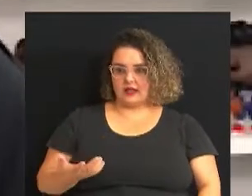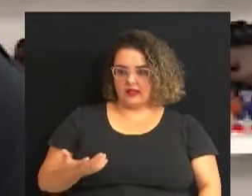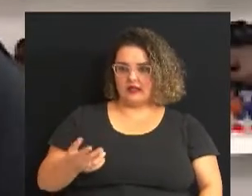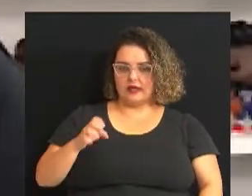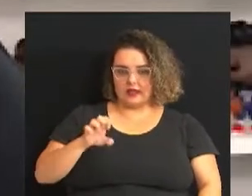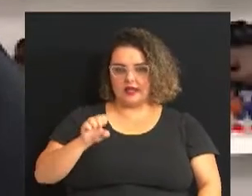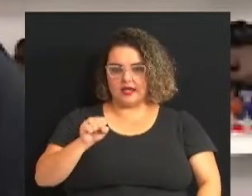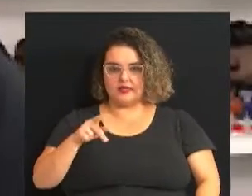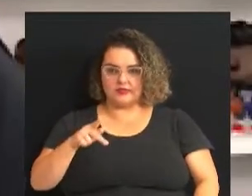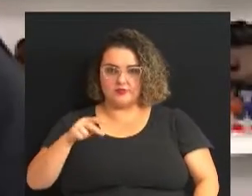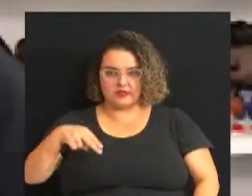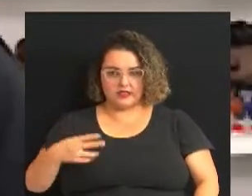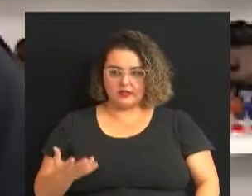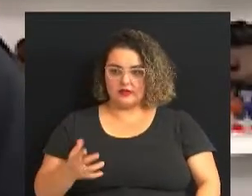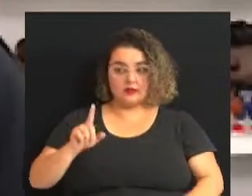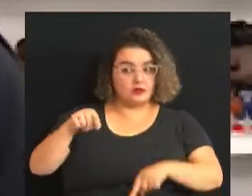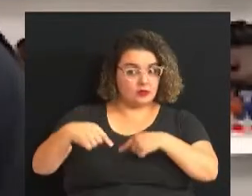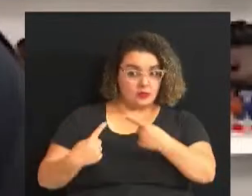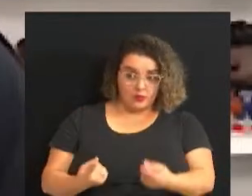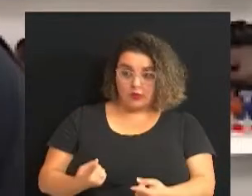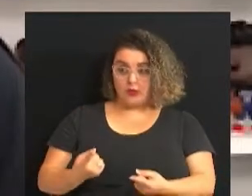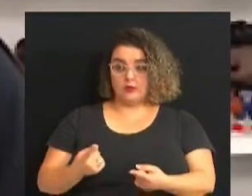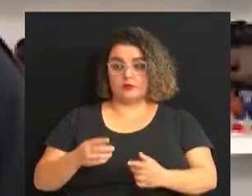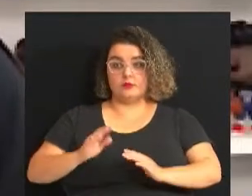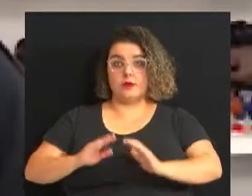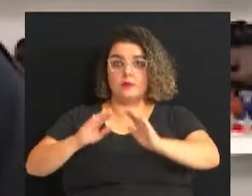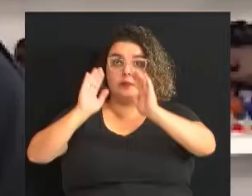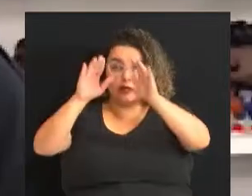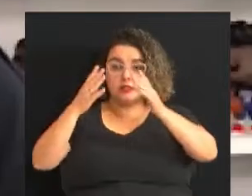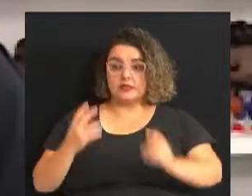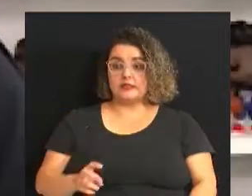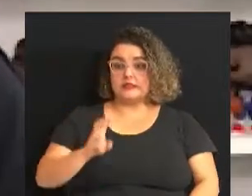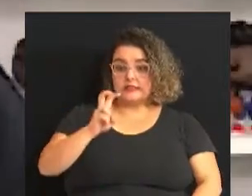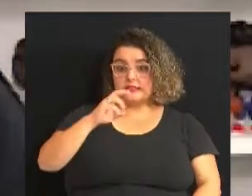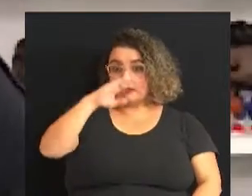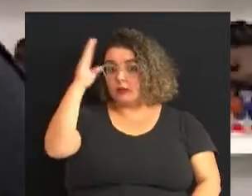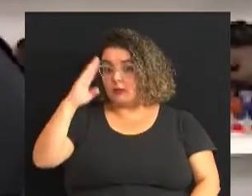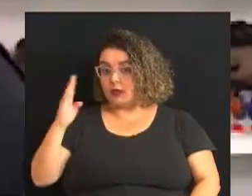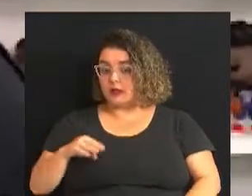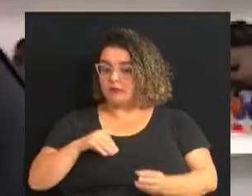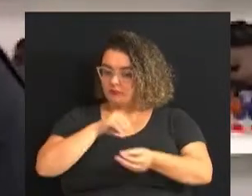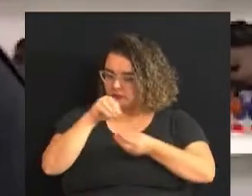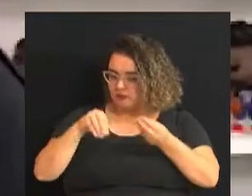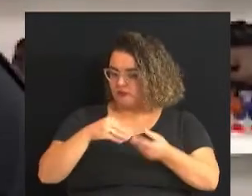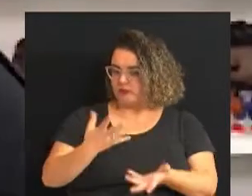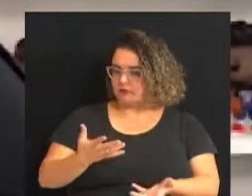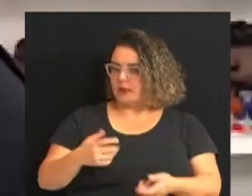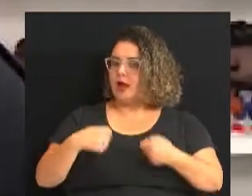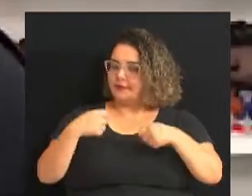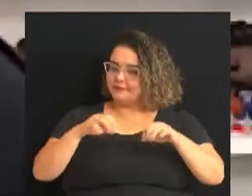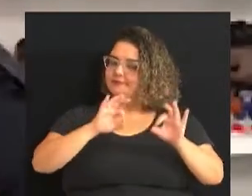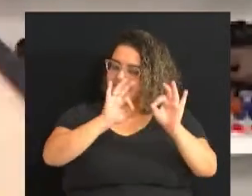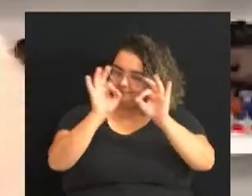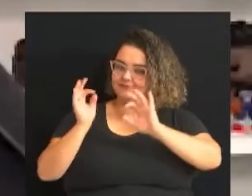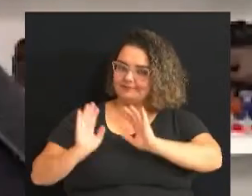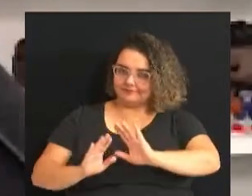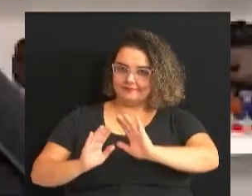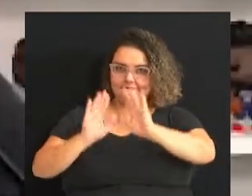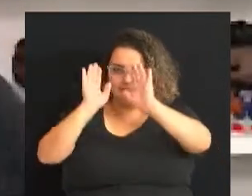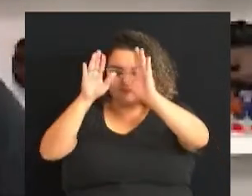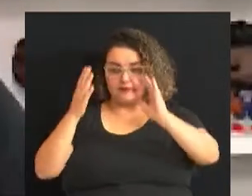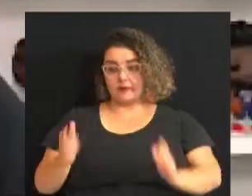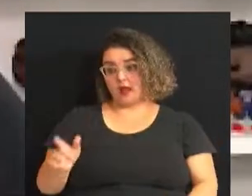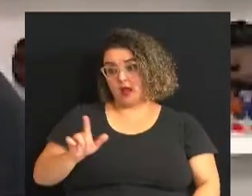da Summer League, que é essa liga de verão que teremos 5 brasileiros envolvidos. Então tem que ficar de olho no basquetebol. É óbvio